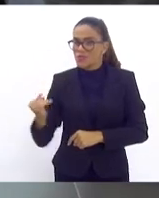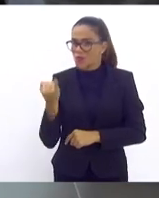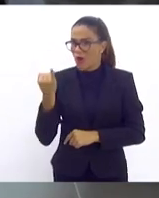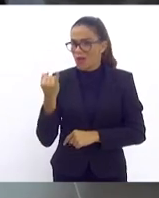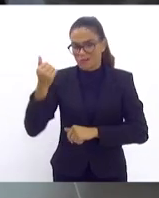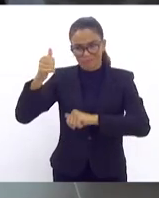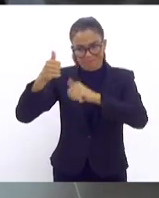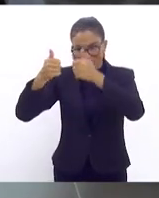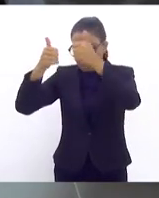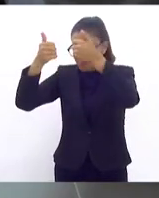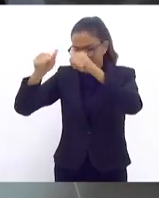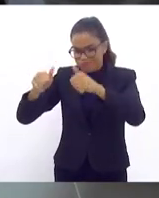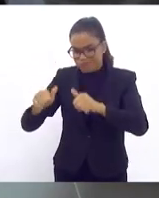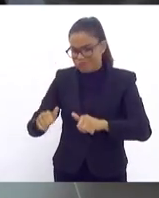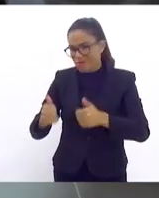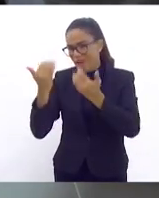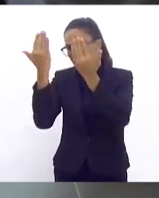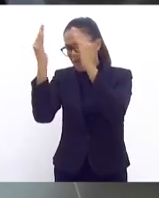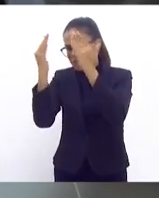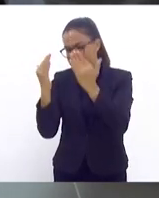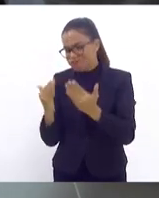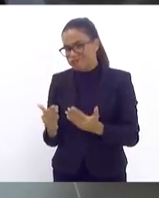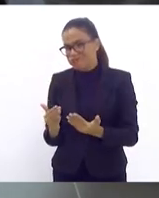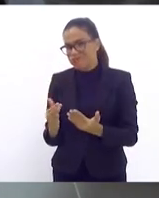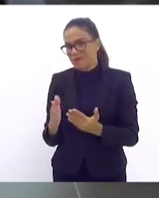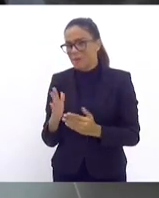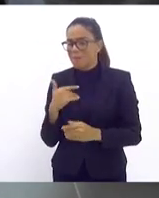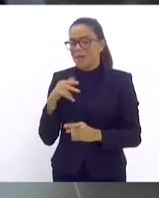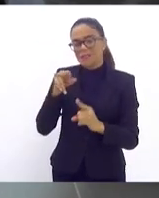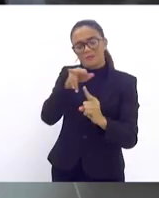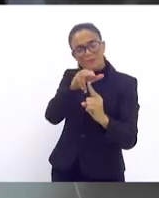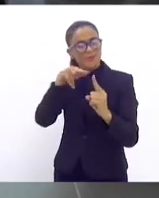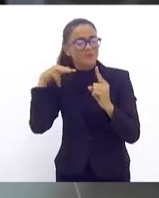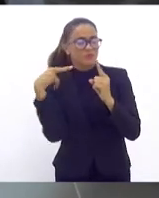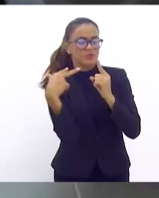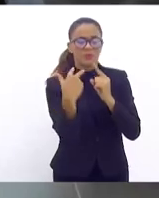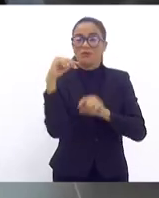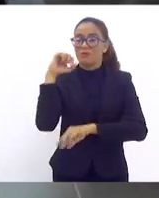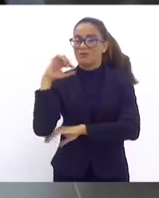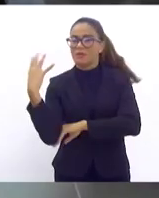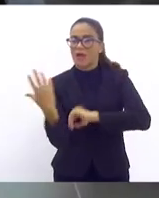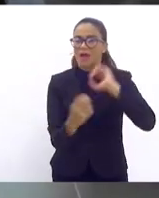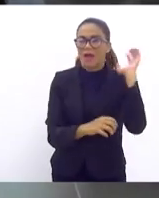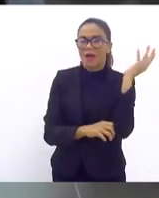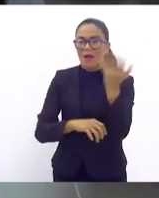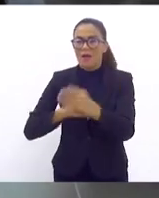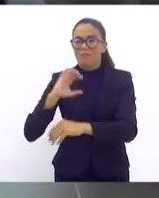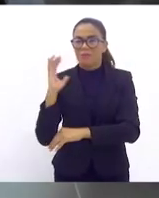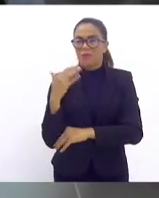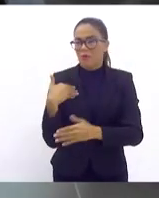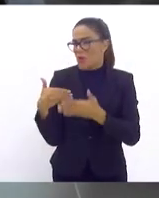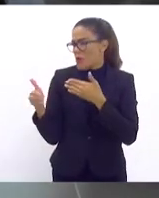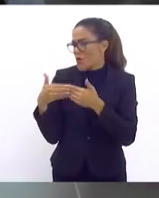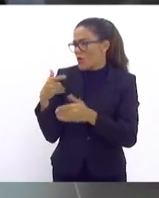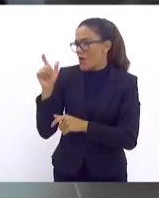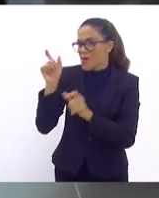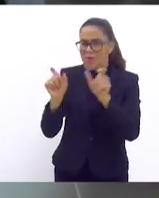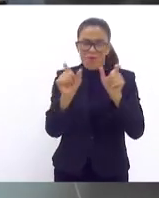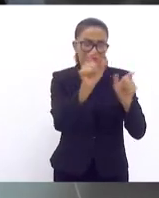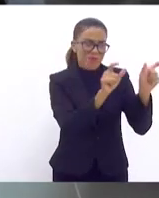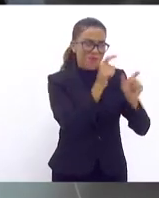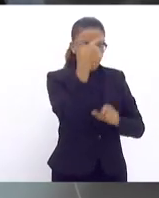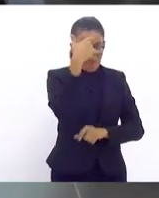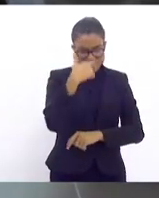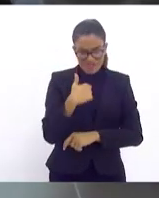mérito, analisa a forma. Sob ponto de vista ambiental, claro, qualquer um de nós pode legislar, pode a